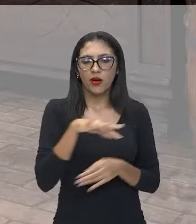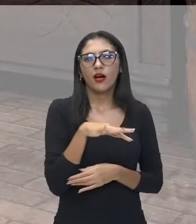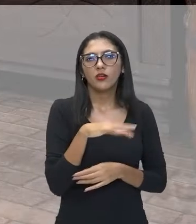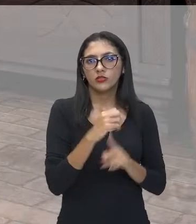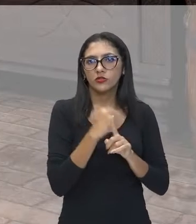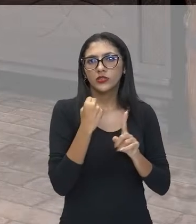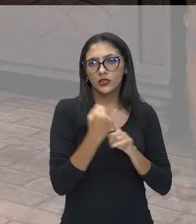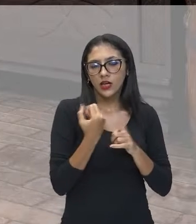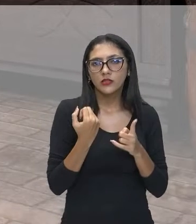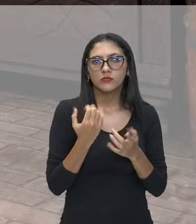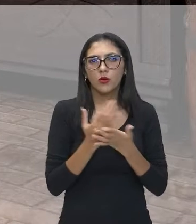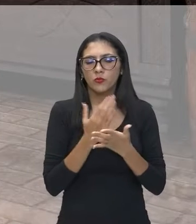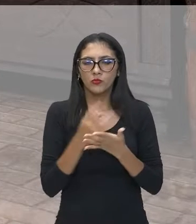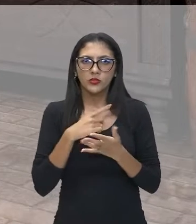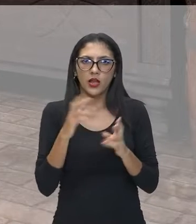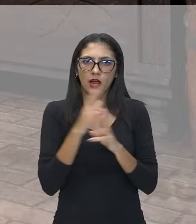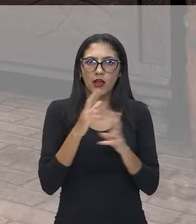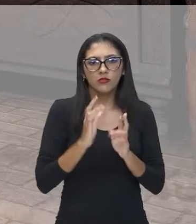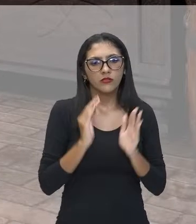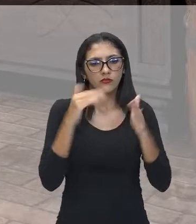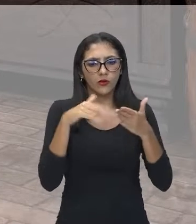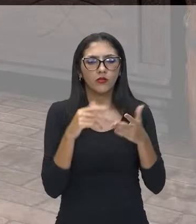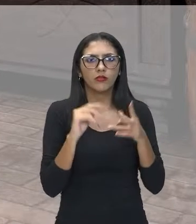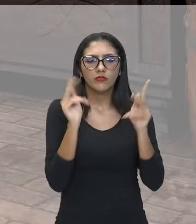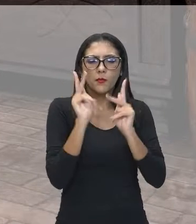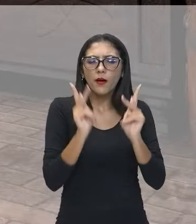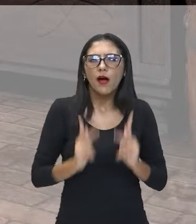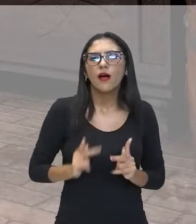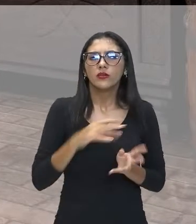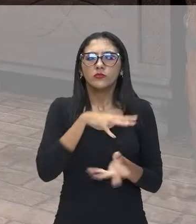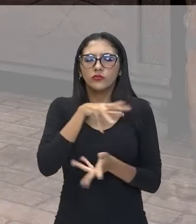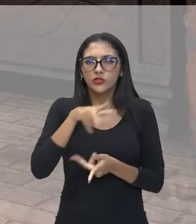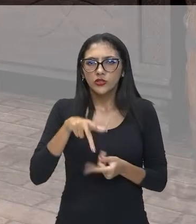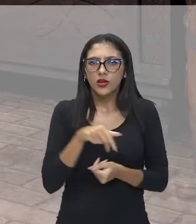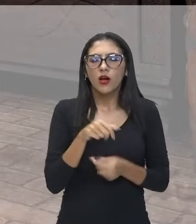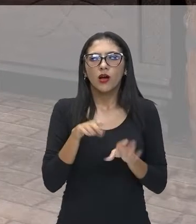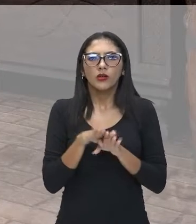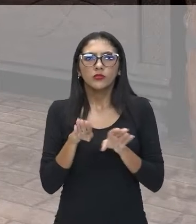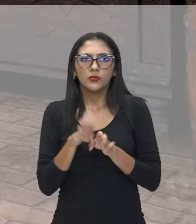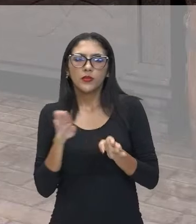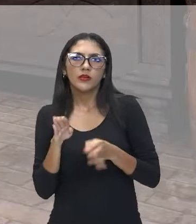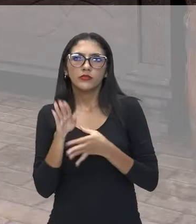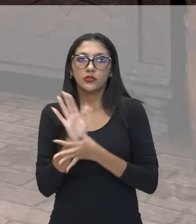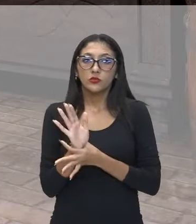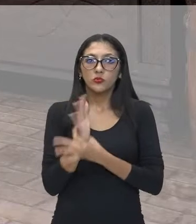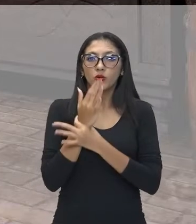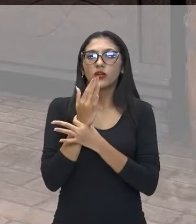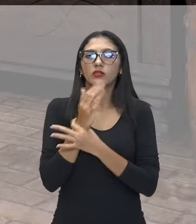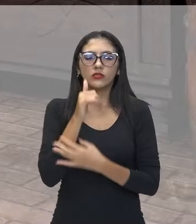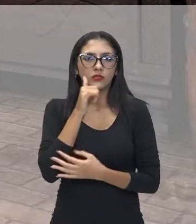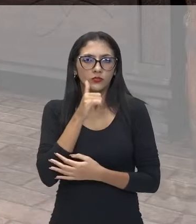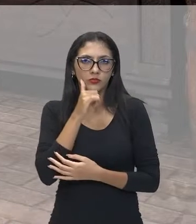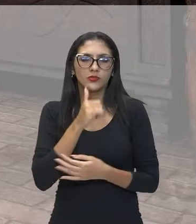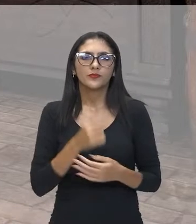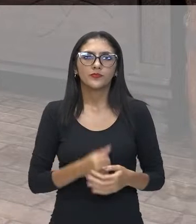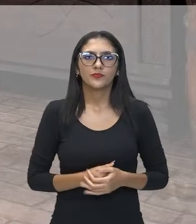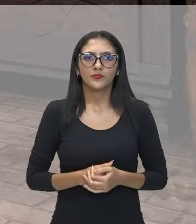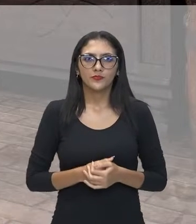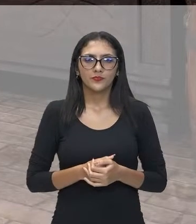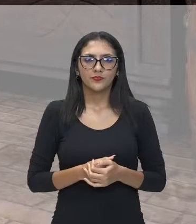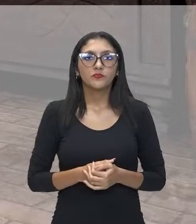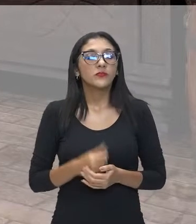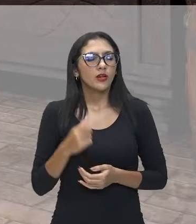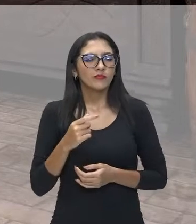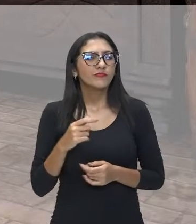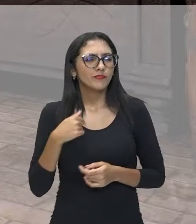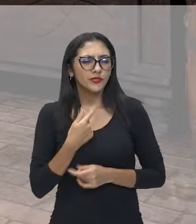ver mais com a paz, né, mundial, tem a ver também com a questão da segurança. Então, para a gente entender que as